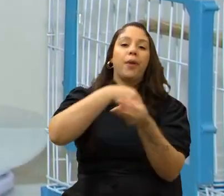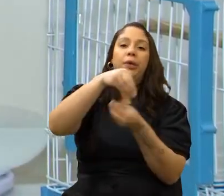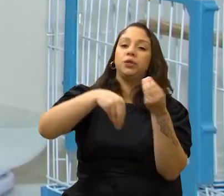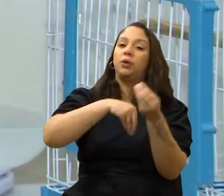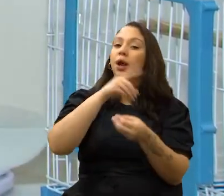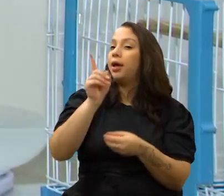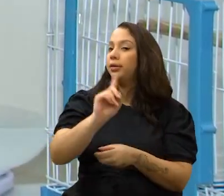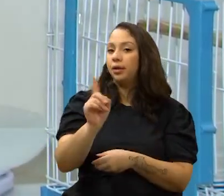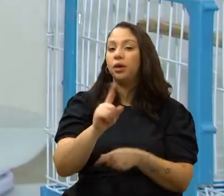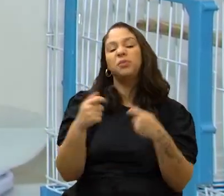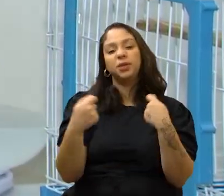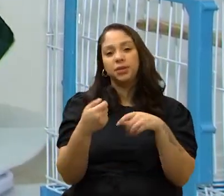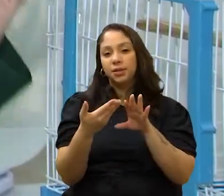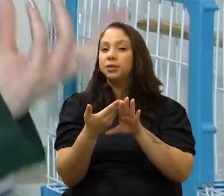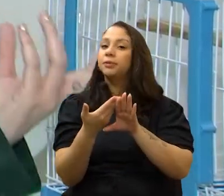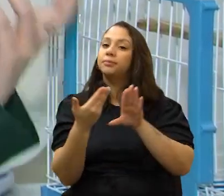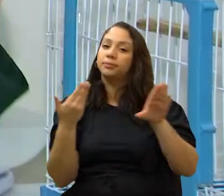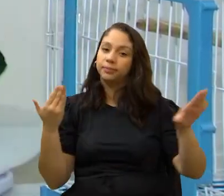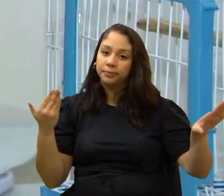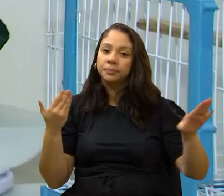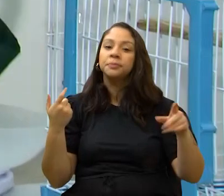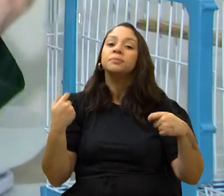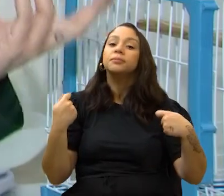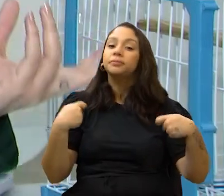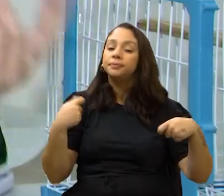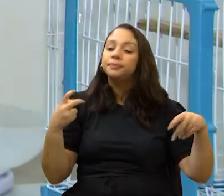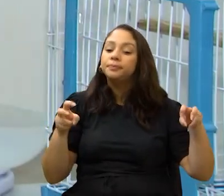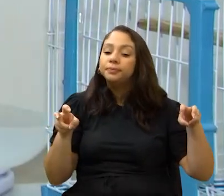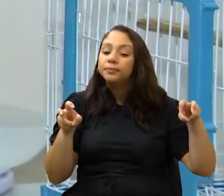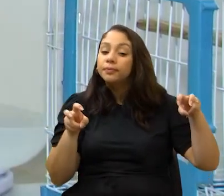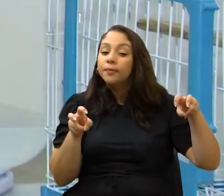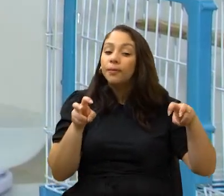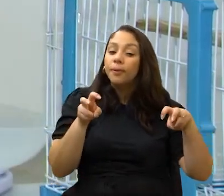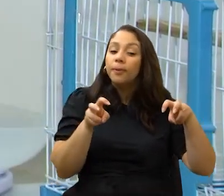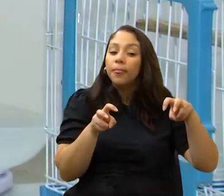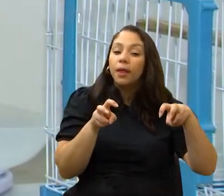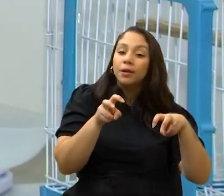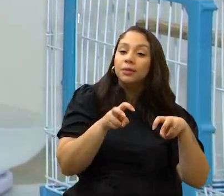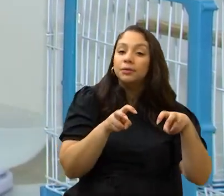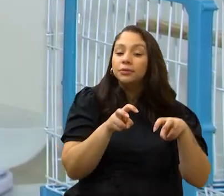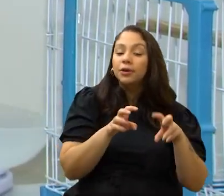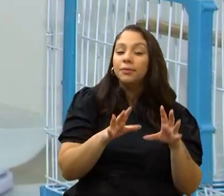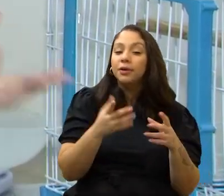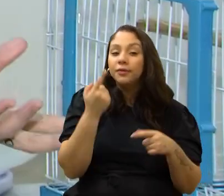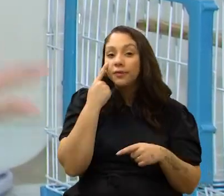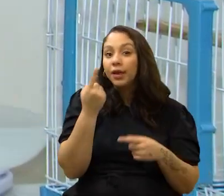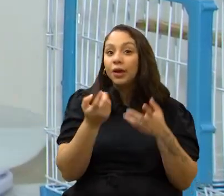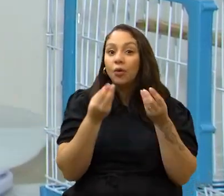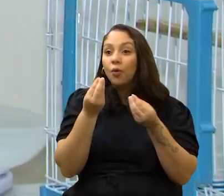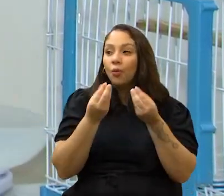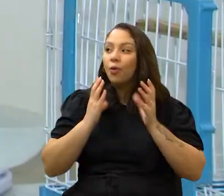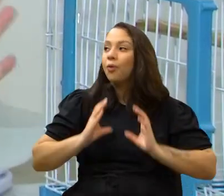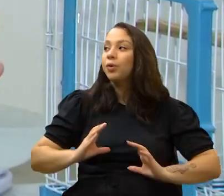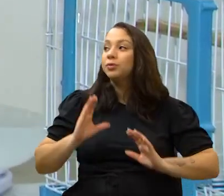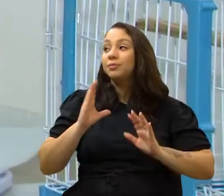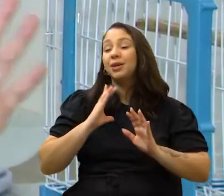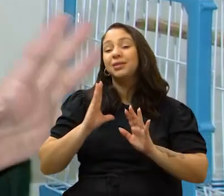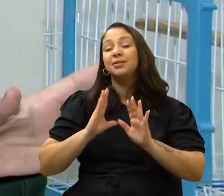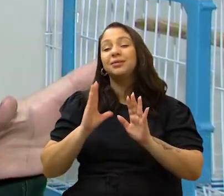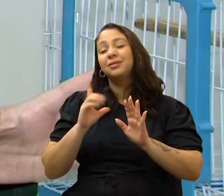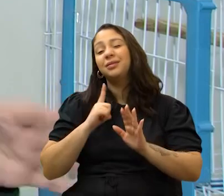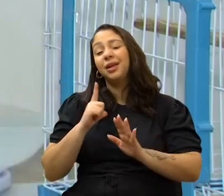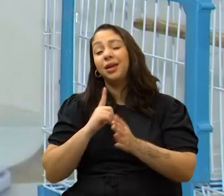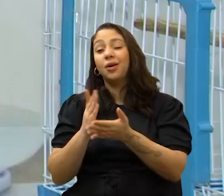chegando e misturando todas. A gente fala para aproximar uma da outra para ver como elas vão se comportar. Mas tem aves que nasceram para